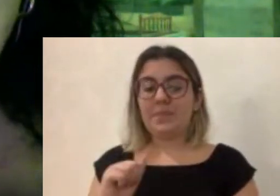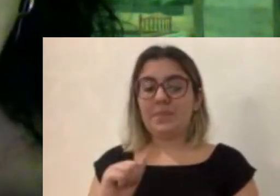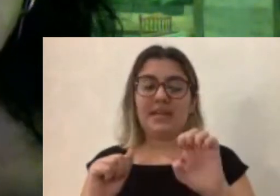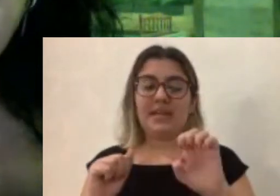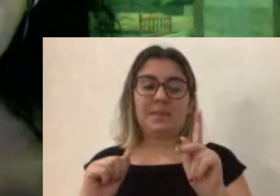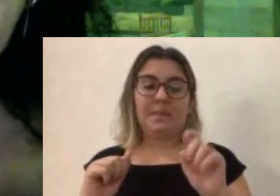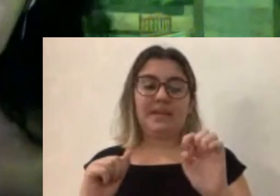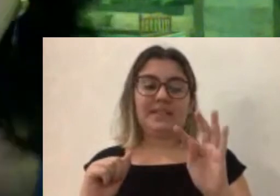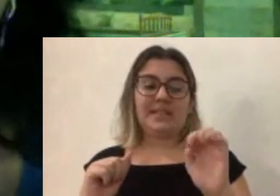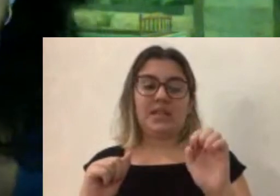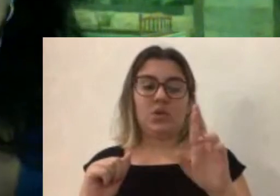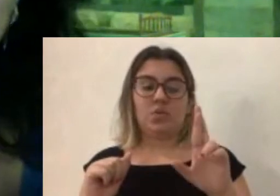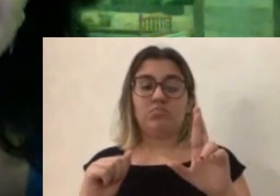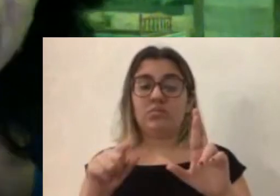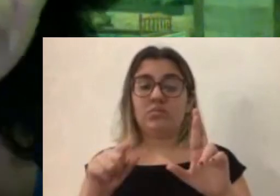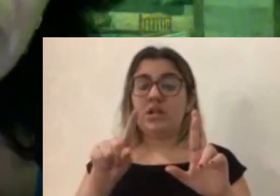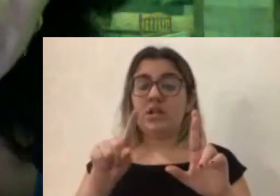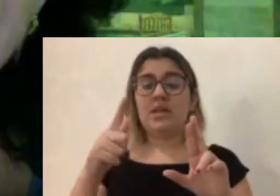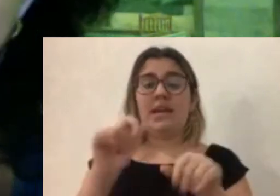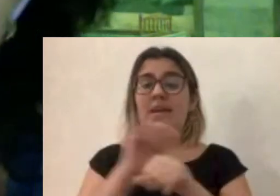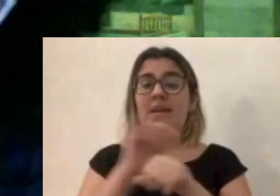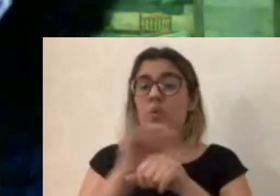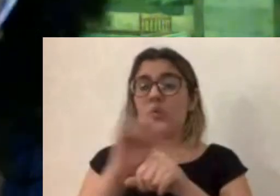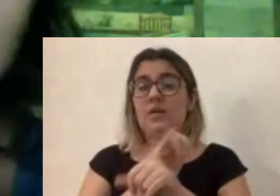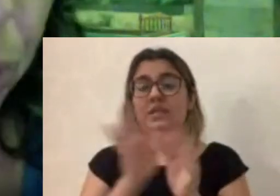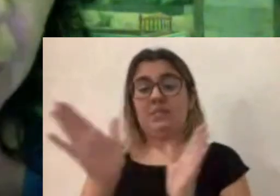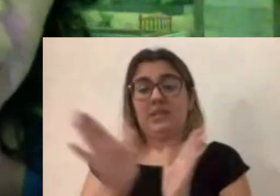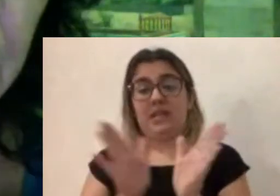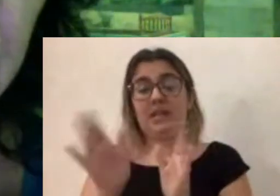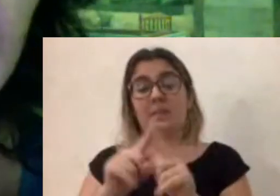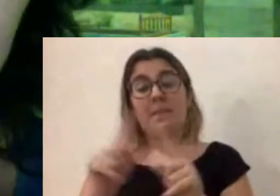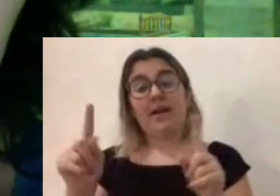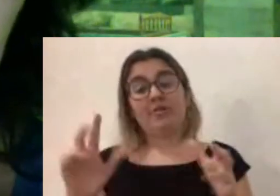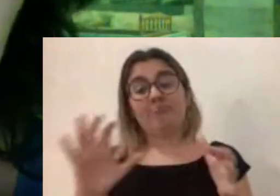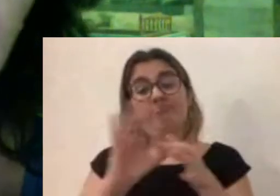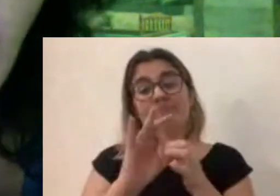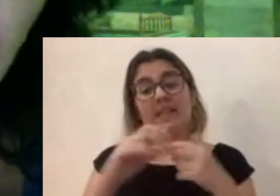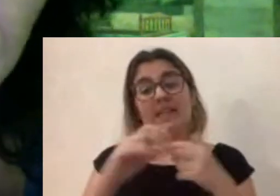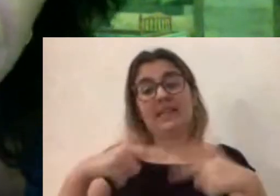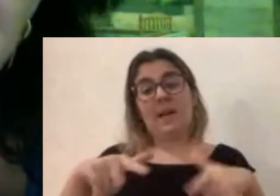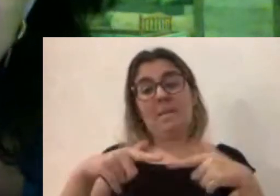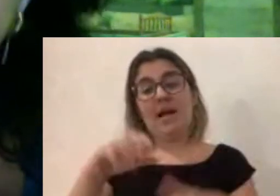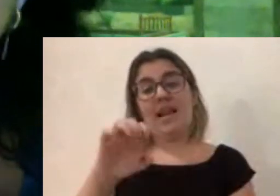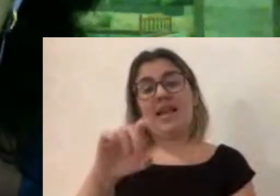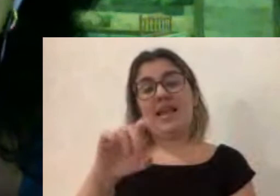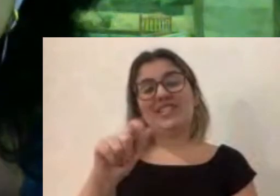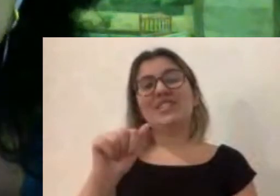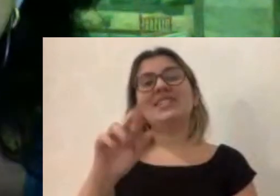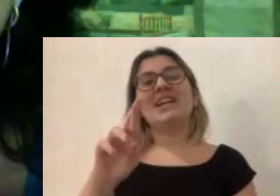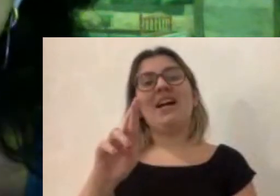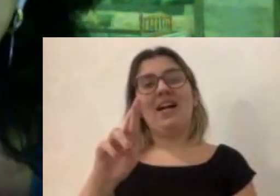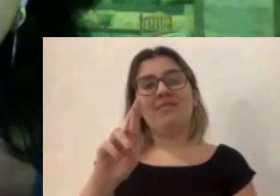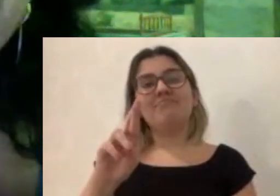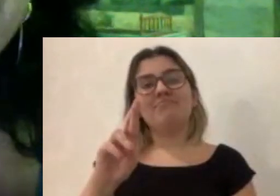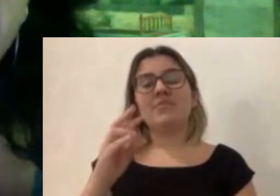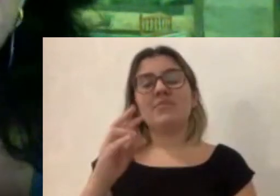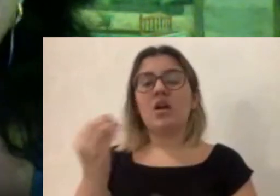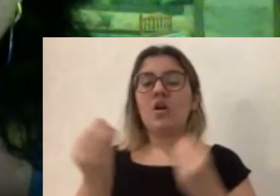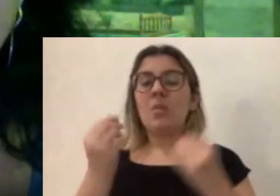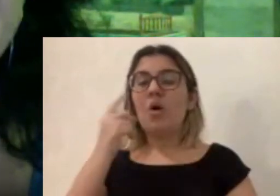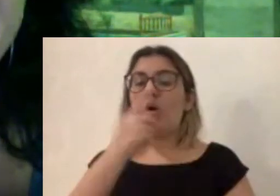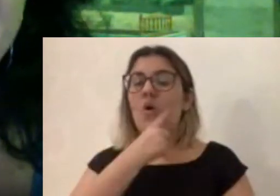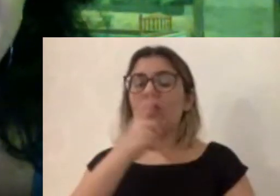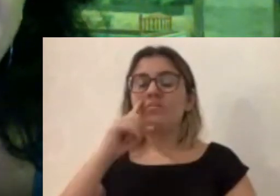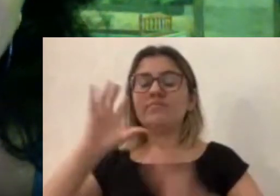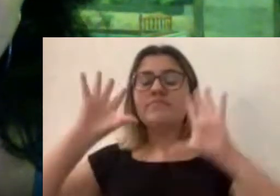que eu acho que dialoga muito, embora ele não tenha nenhum recurso de acessibilidade, ele dialoga muito com o que o trabalho do Edgar